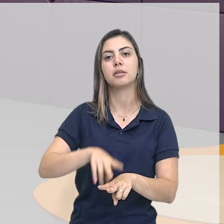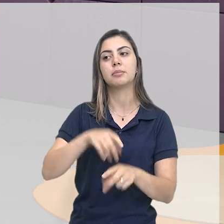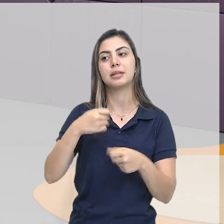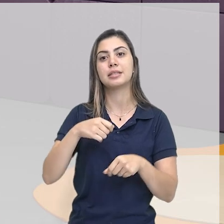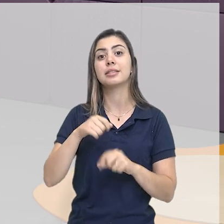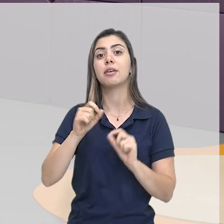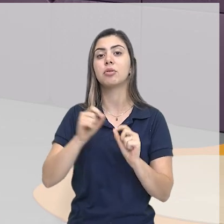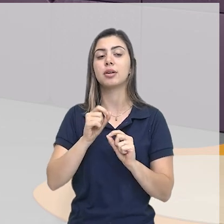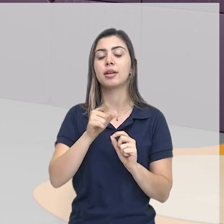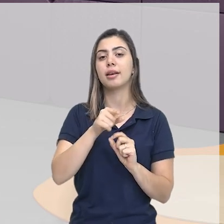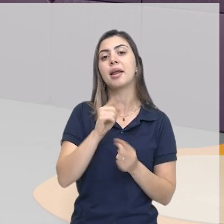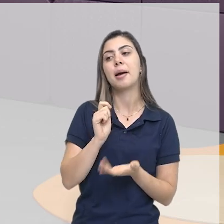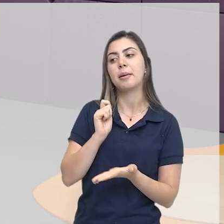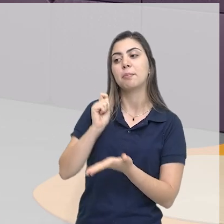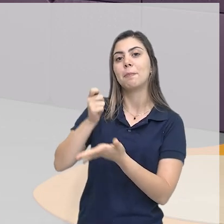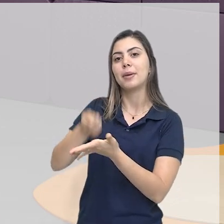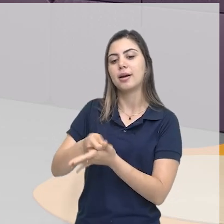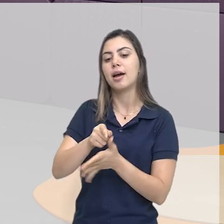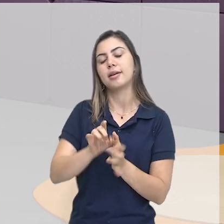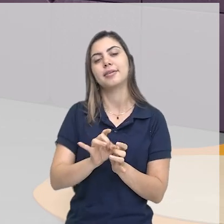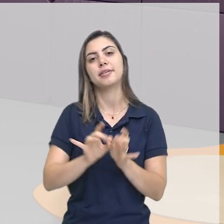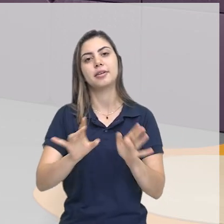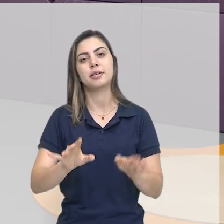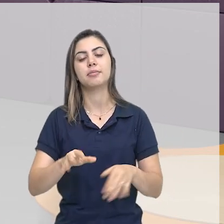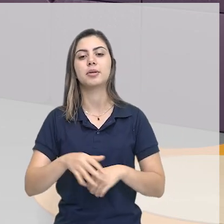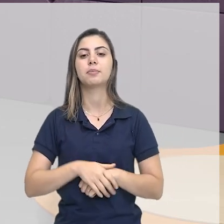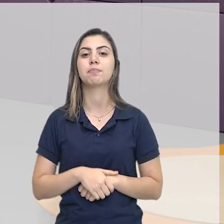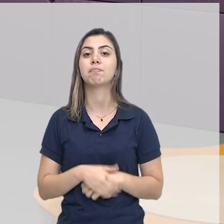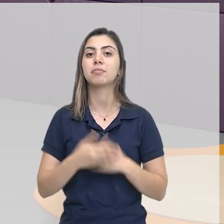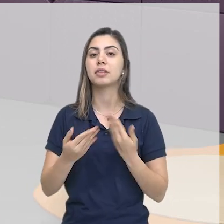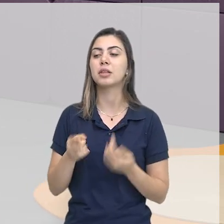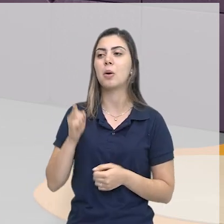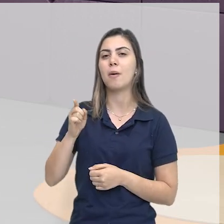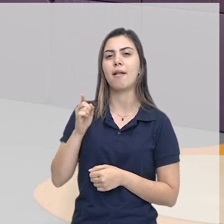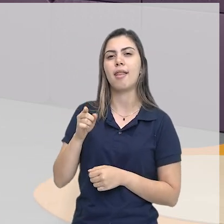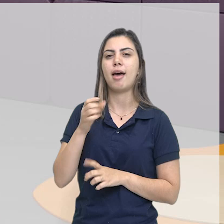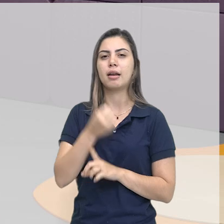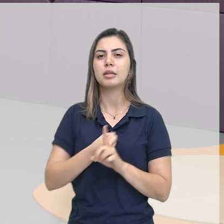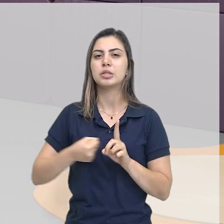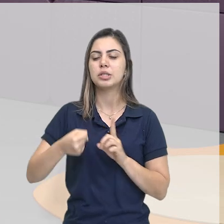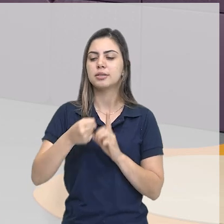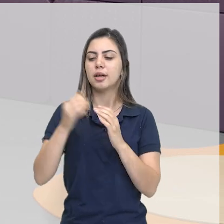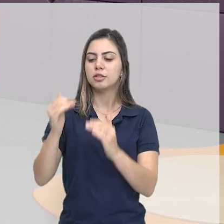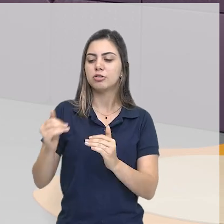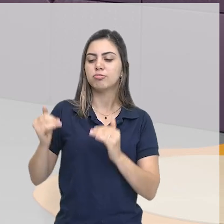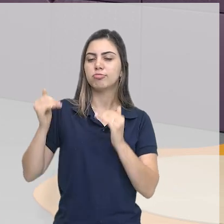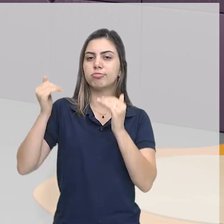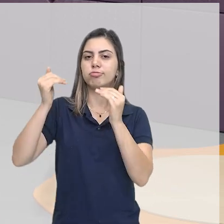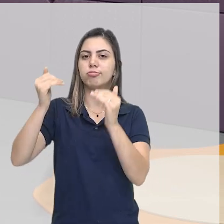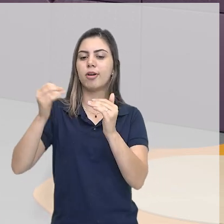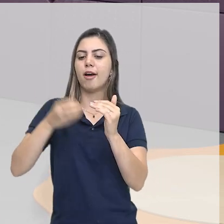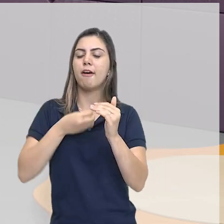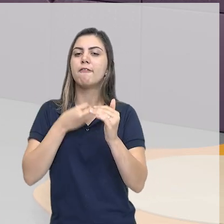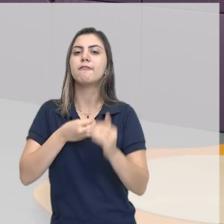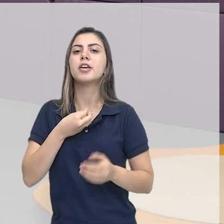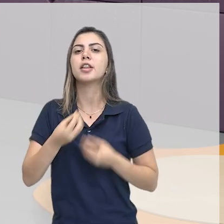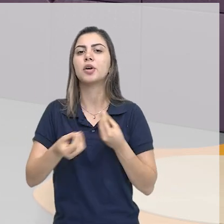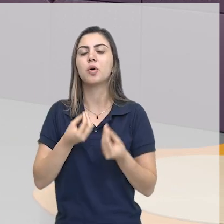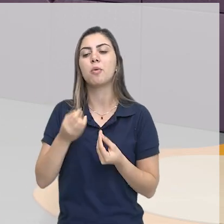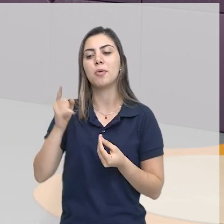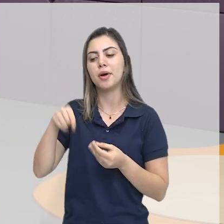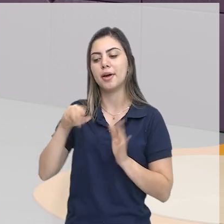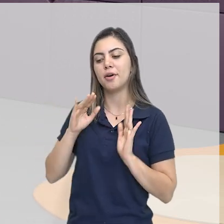para libertá-lo. Então, a vida do nobre ela estava conectada mais a essas